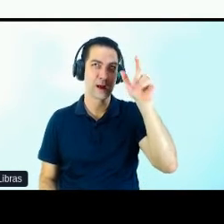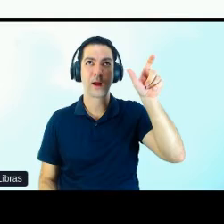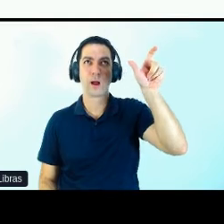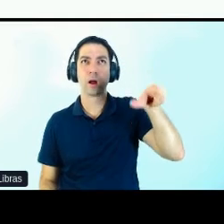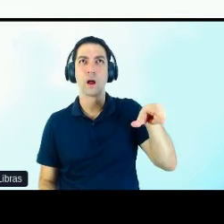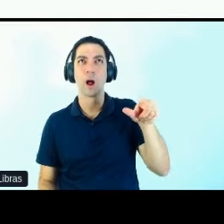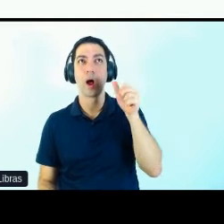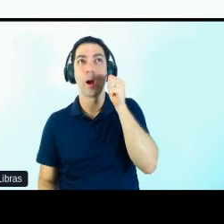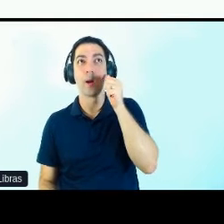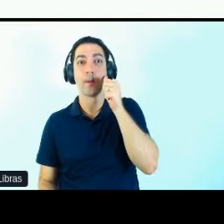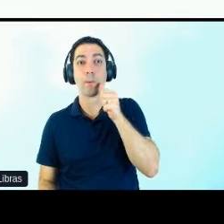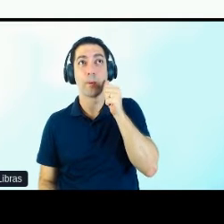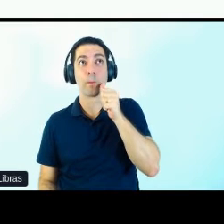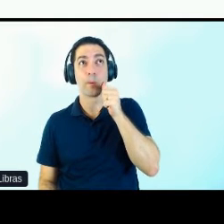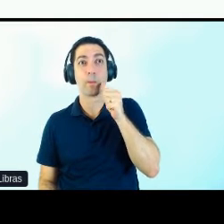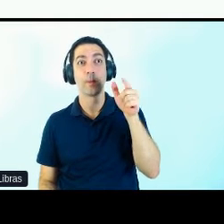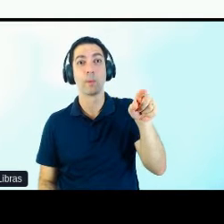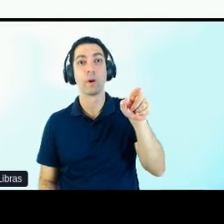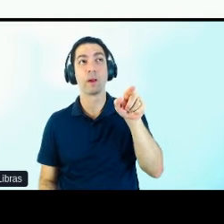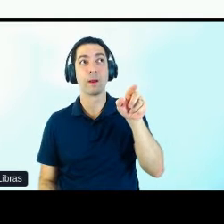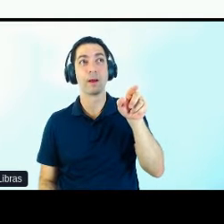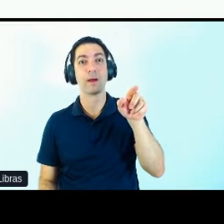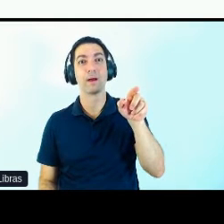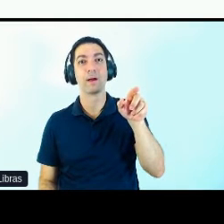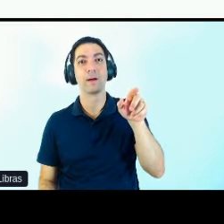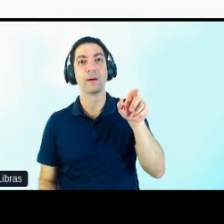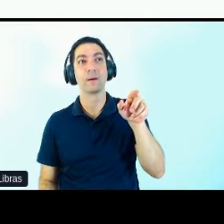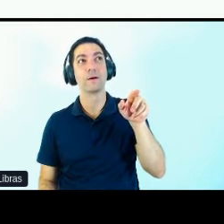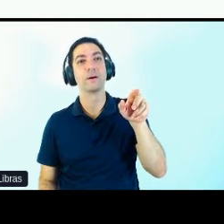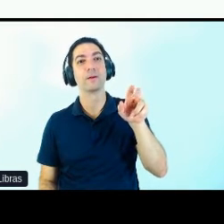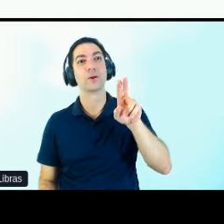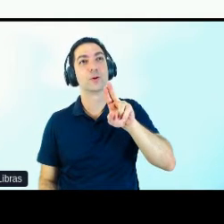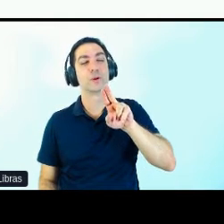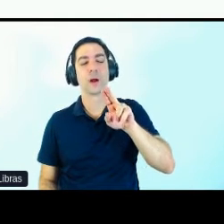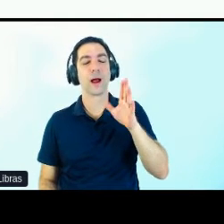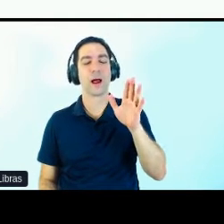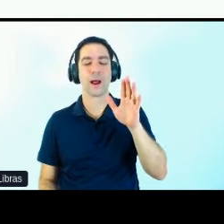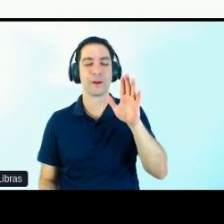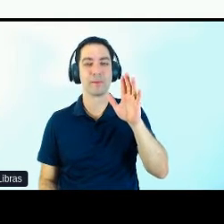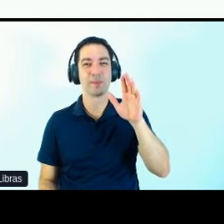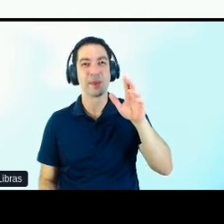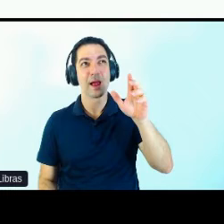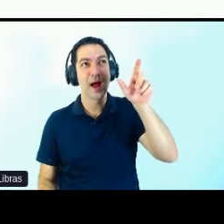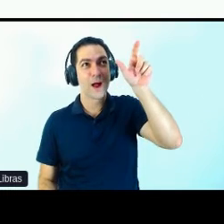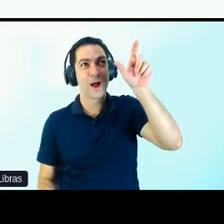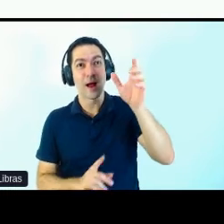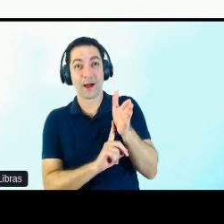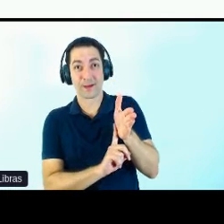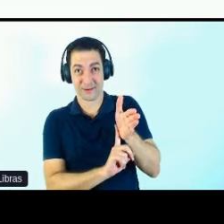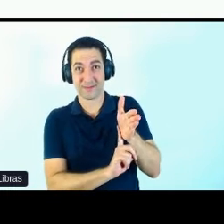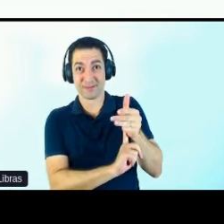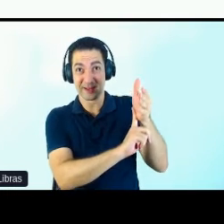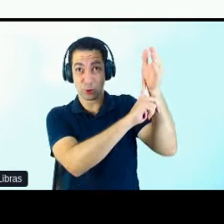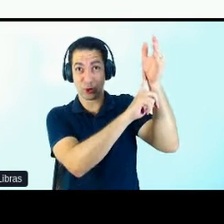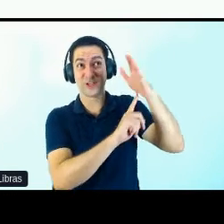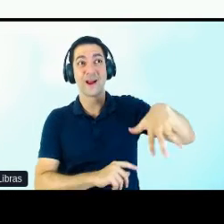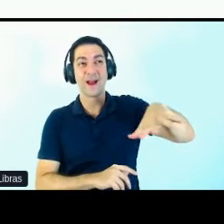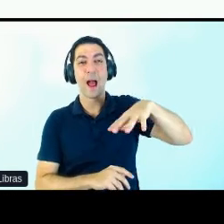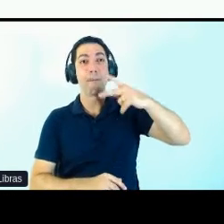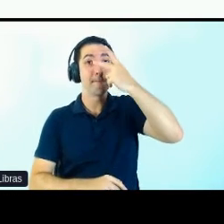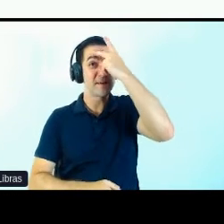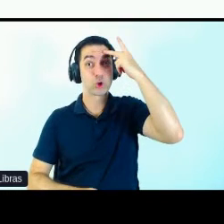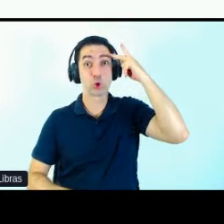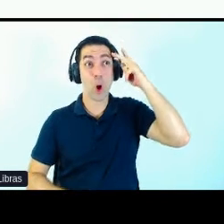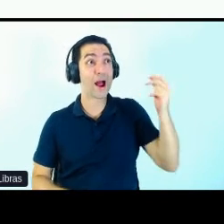fala de TI, vão surgir nomes aí na sua mente, como Bill Gates, Steve Jobs, Alan Turing. Mas o que a gente